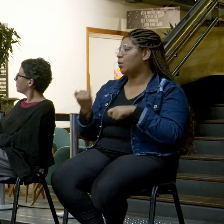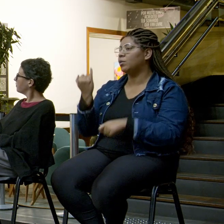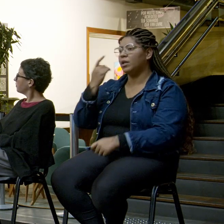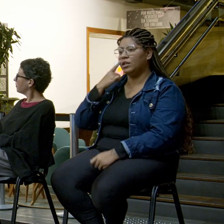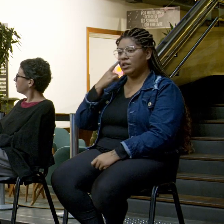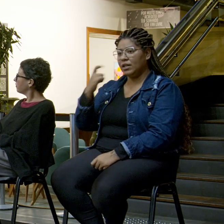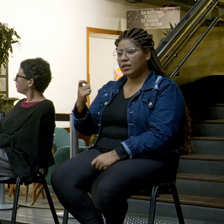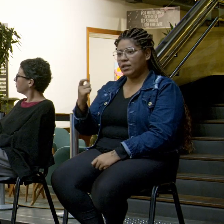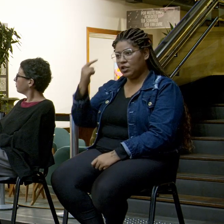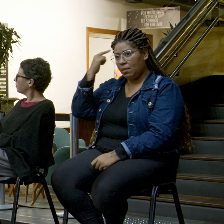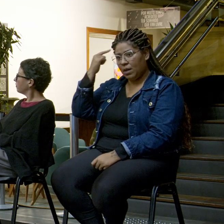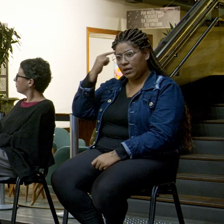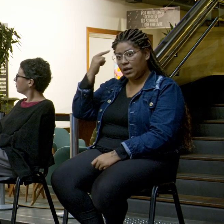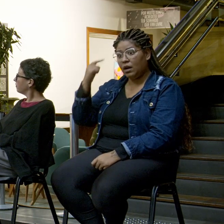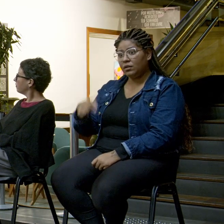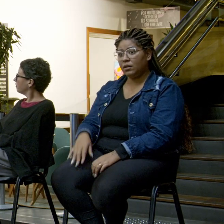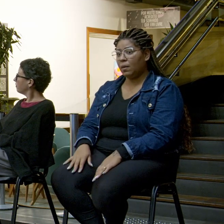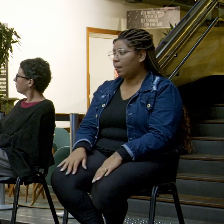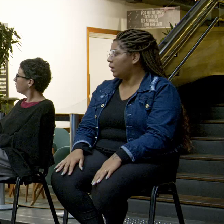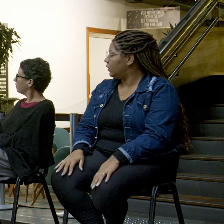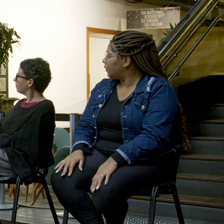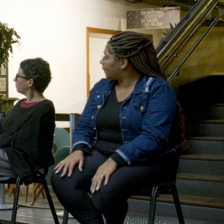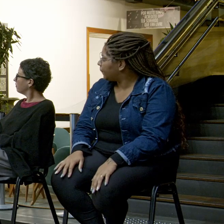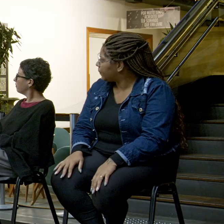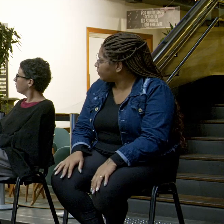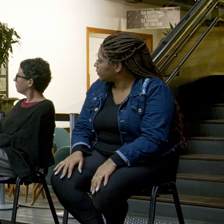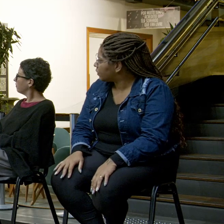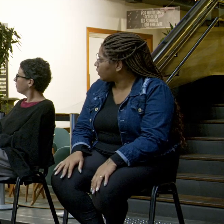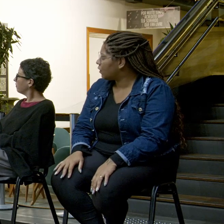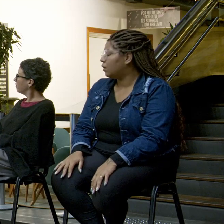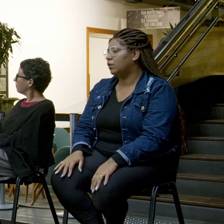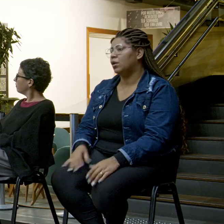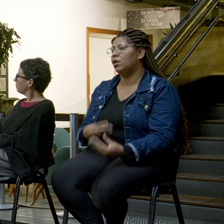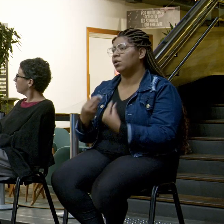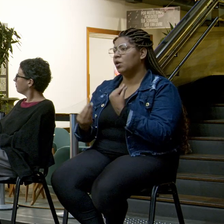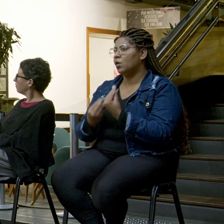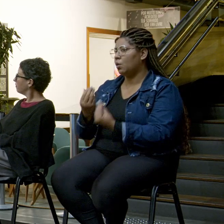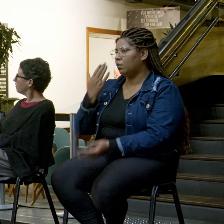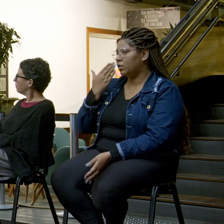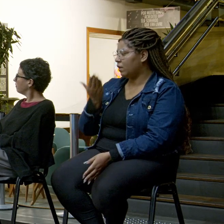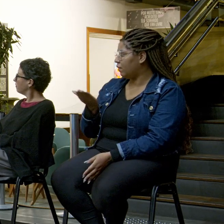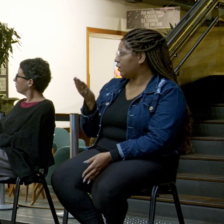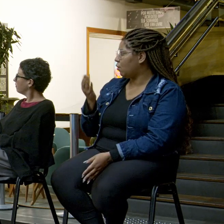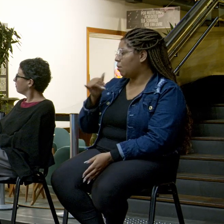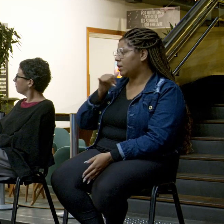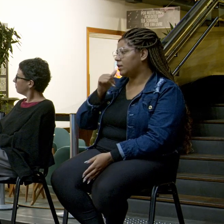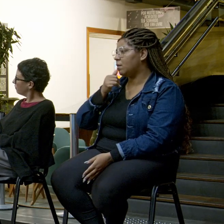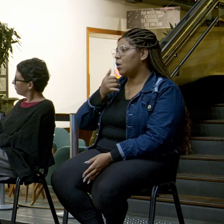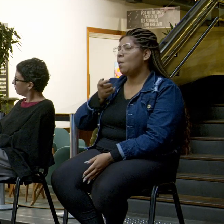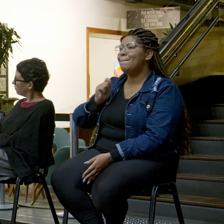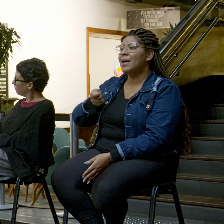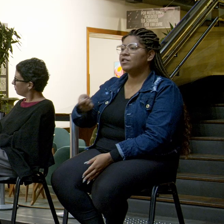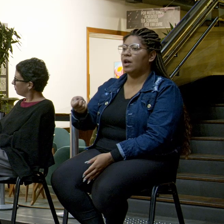também, acho que é impossível não colocar em diálogo, por exemplo, o Ivens Machado, né, que nesse momento também